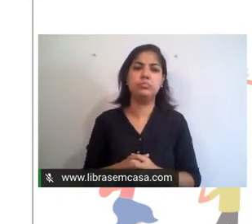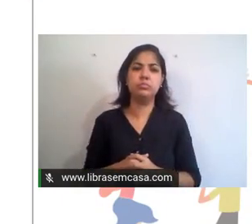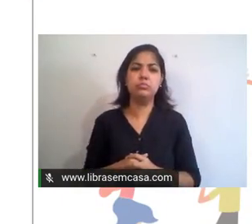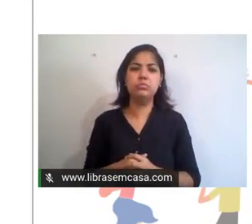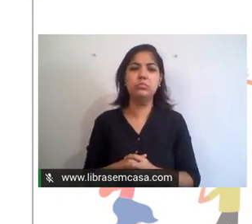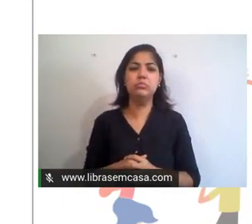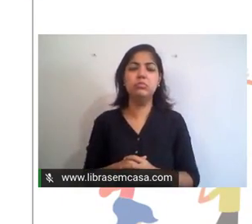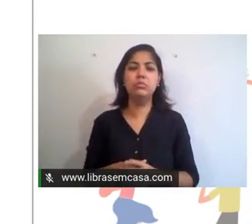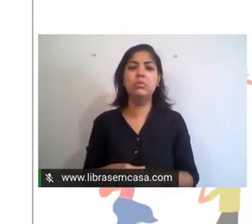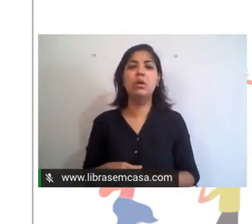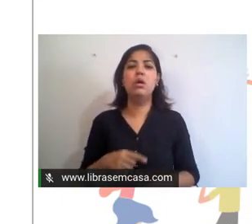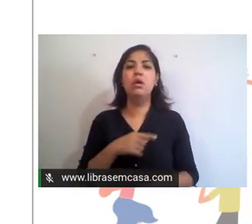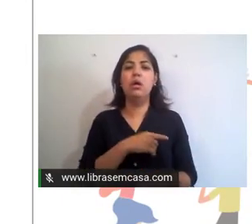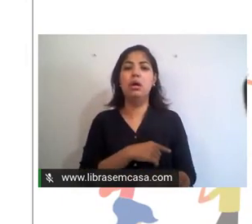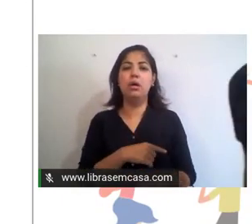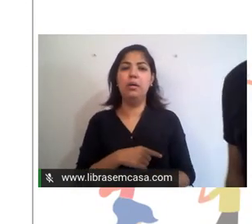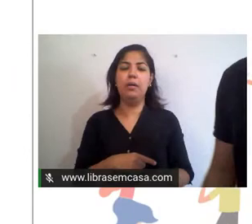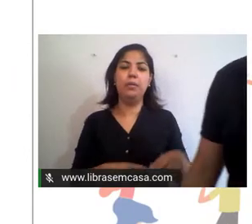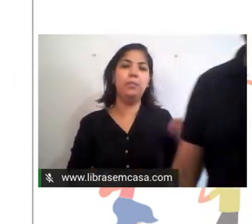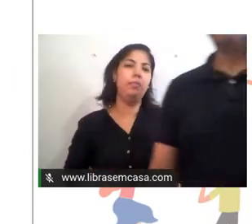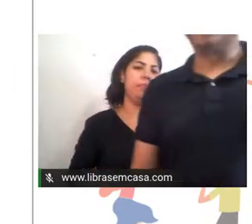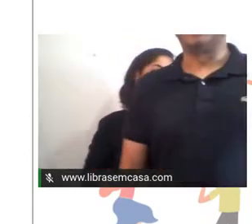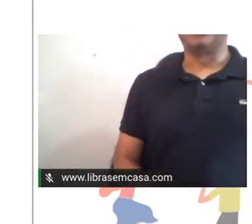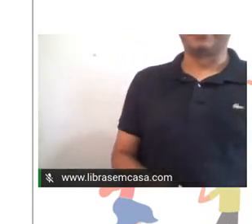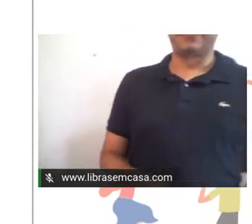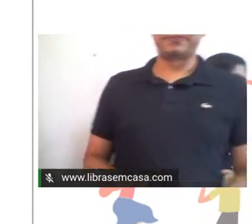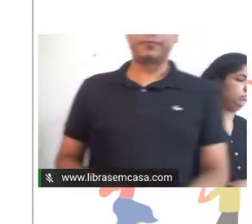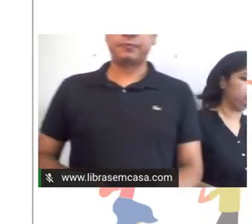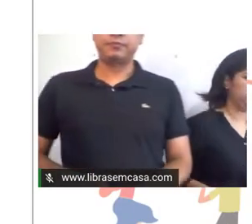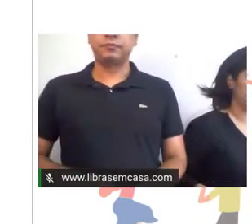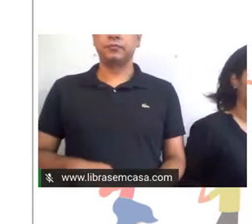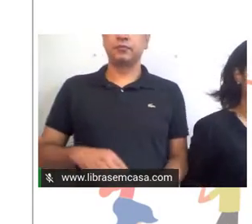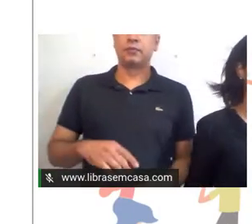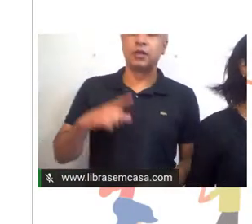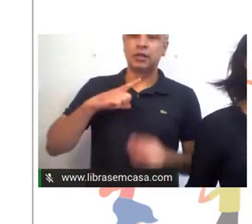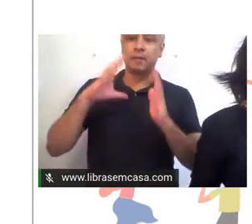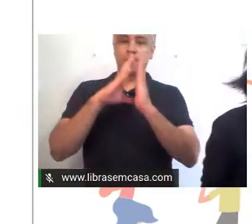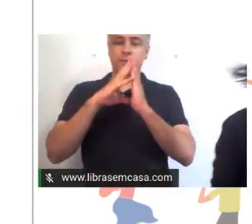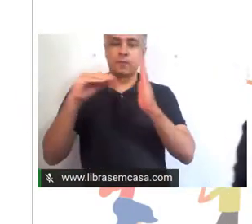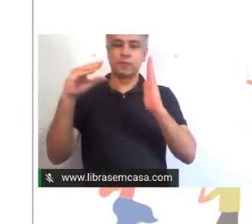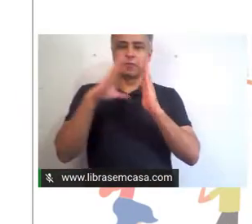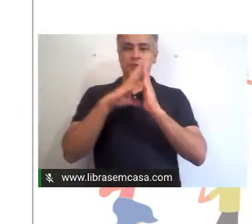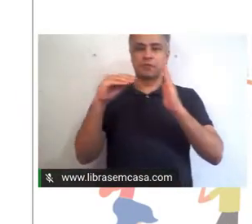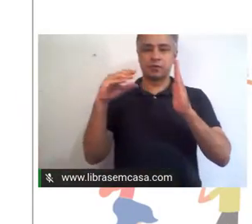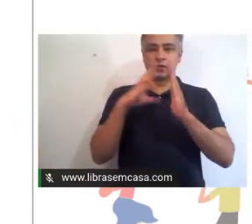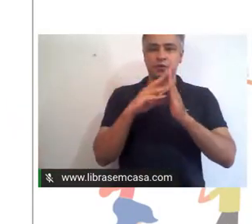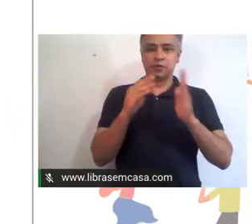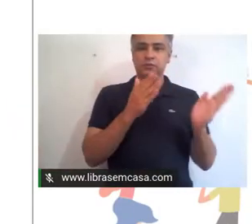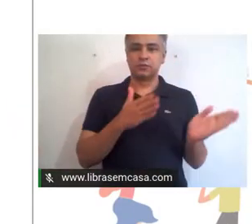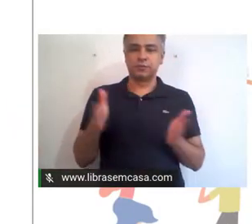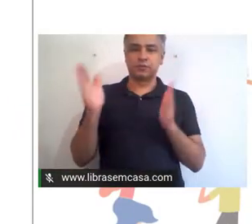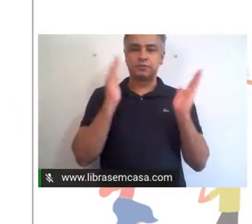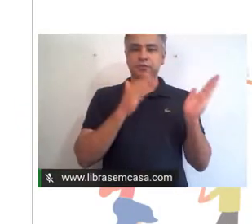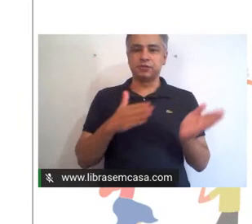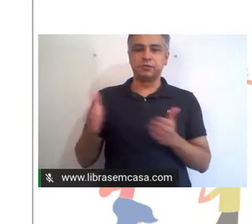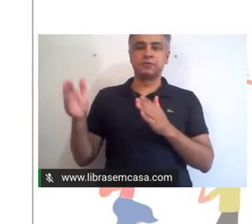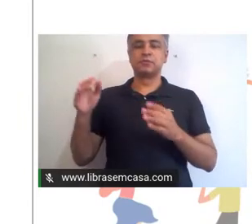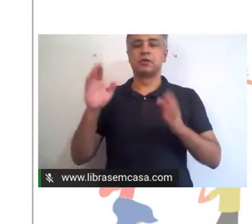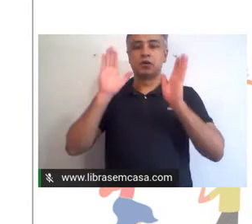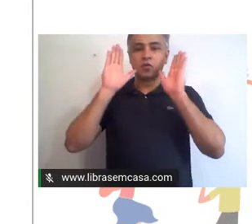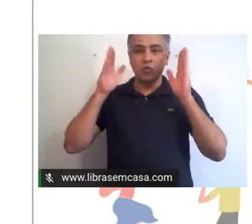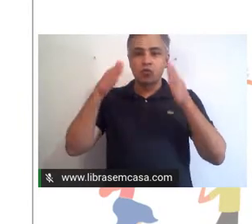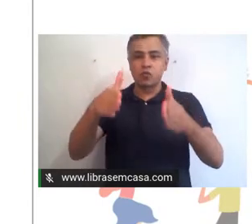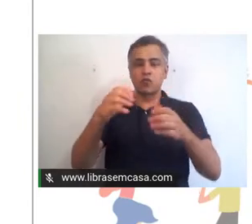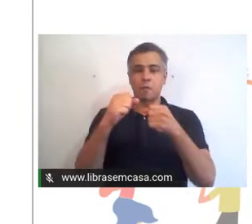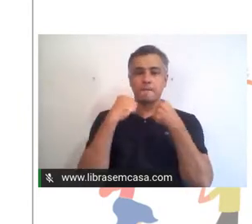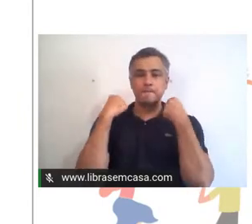se era necessário, né, ter mais do que isso, esse modelo de produção, ele é extremamente concentrador de poder